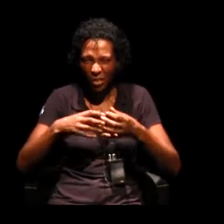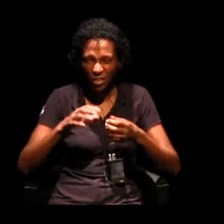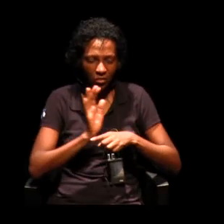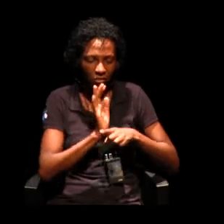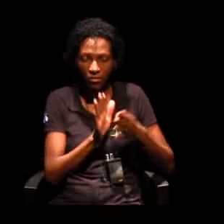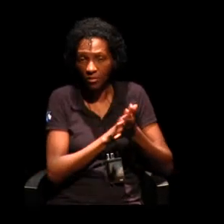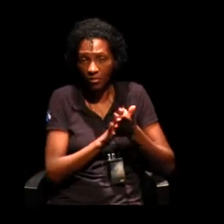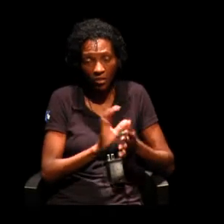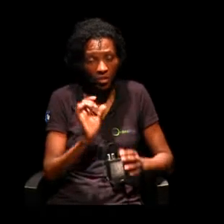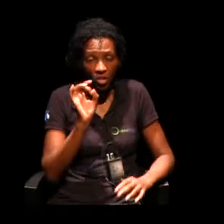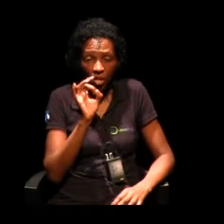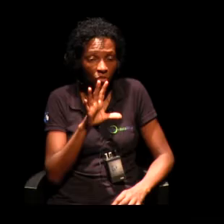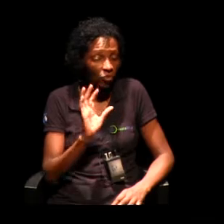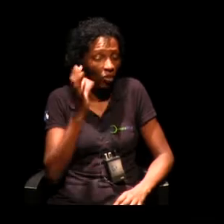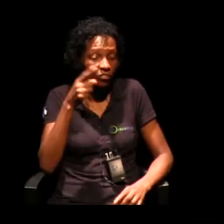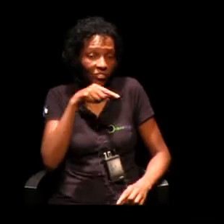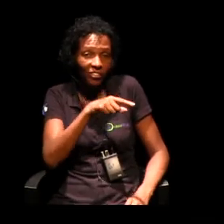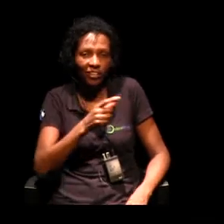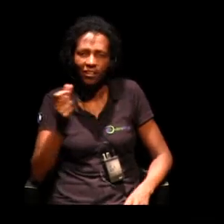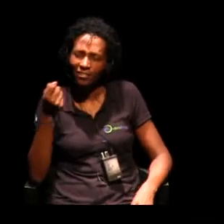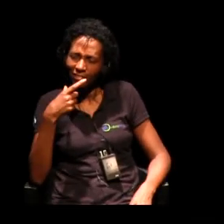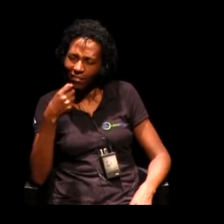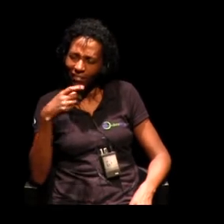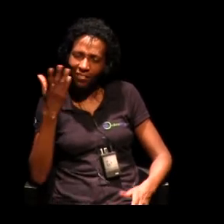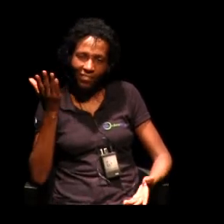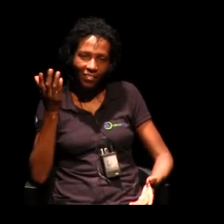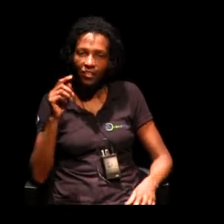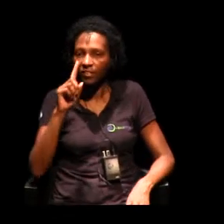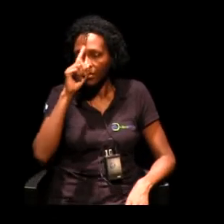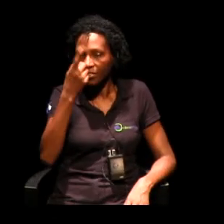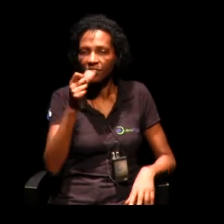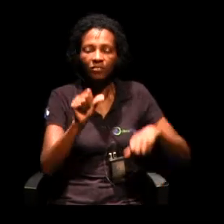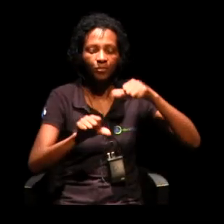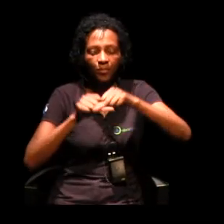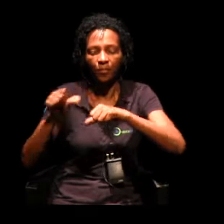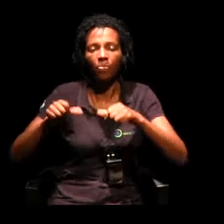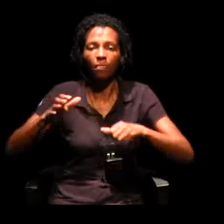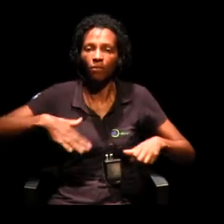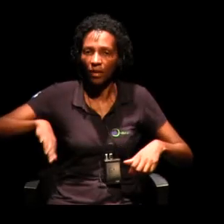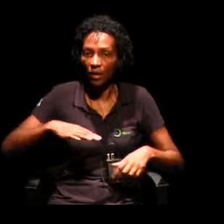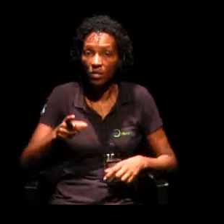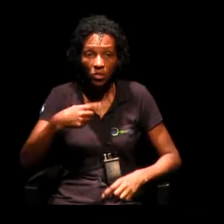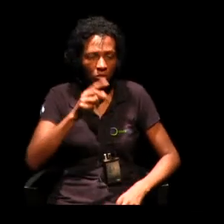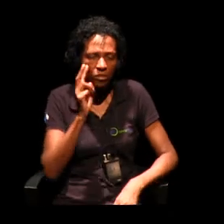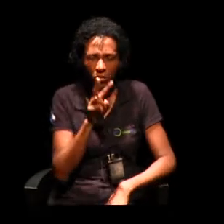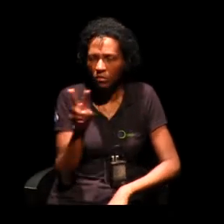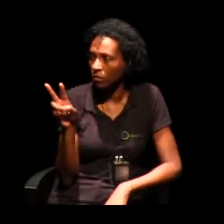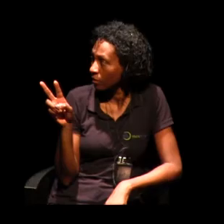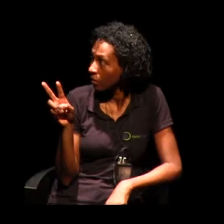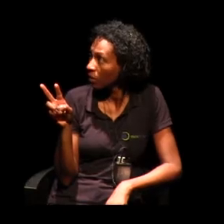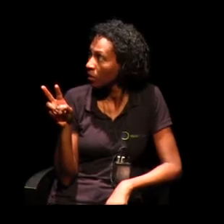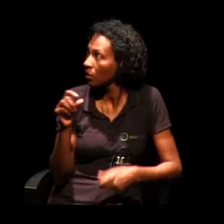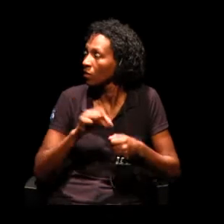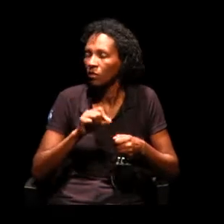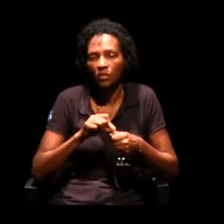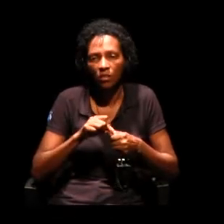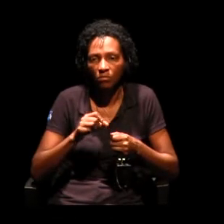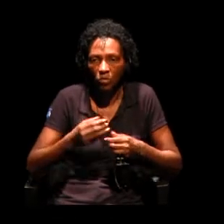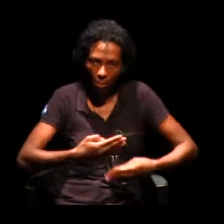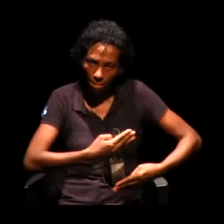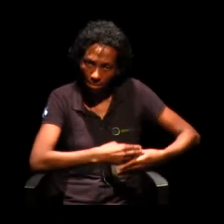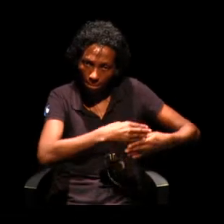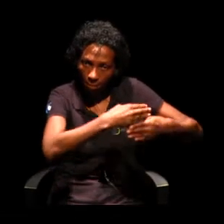nada, ela só está aí, que foi um pouco engraçado. E essa é a nossa ideia de transformação do espaço. Podemos